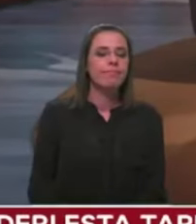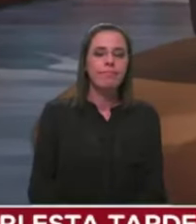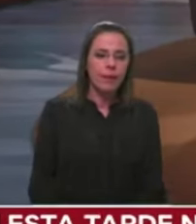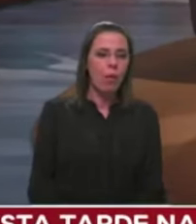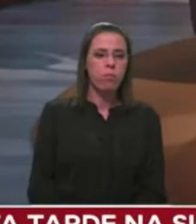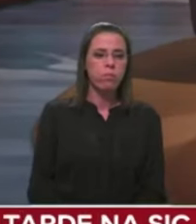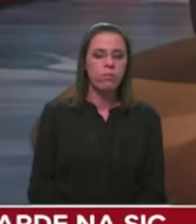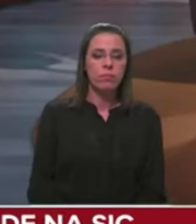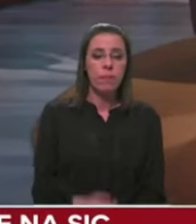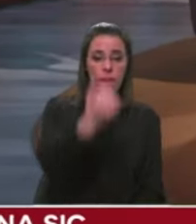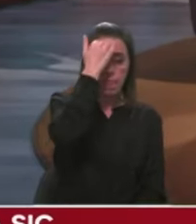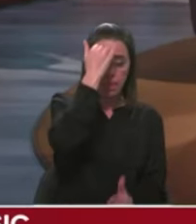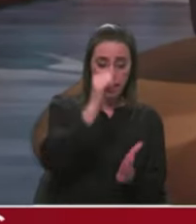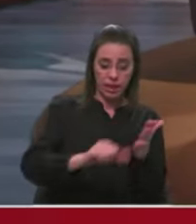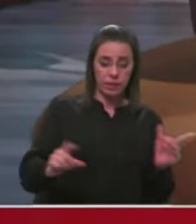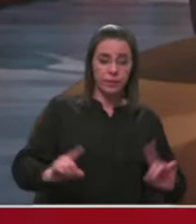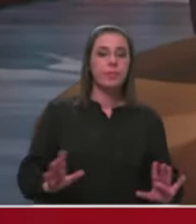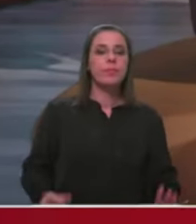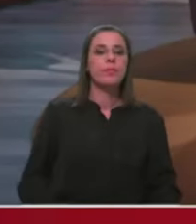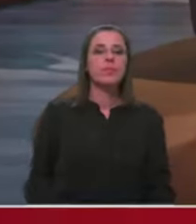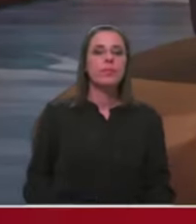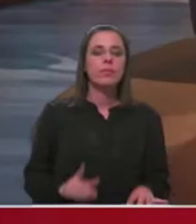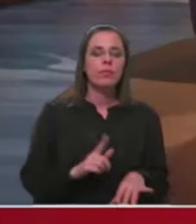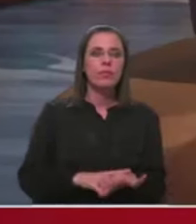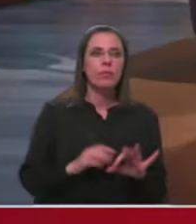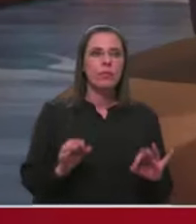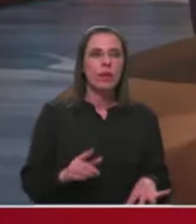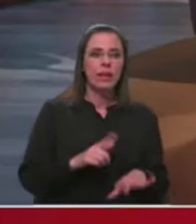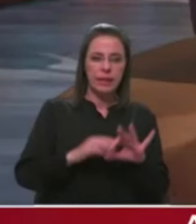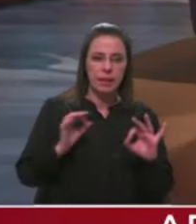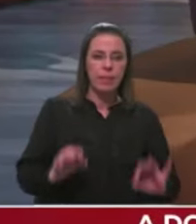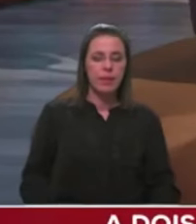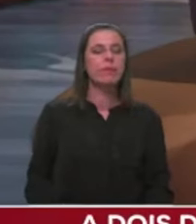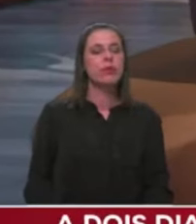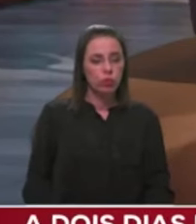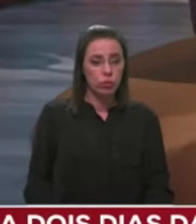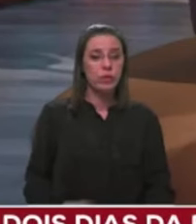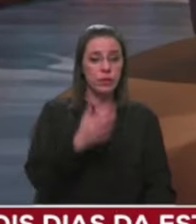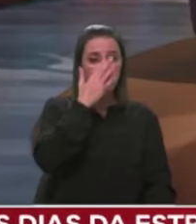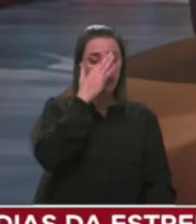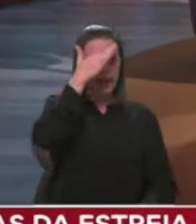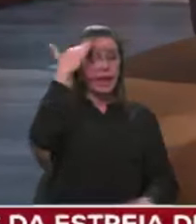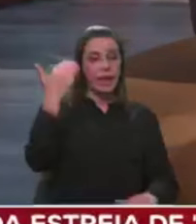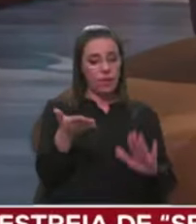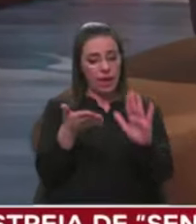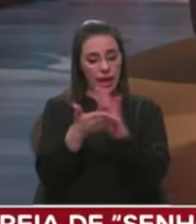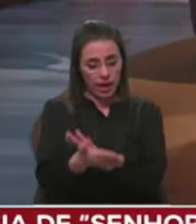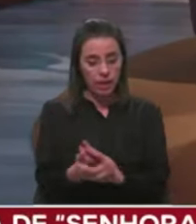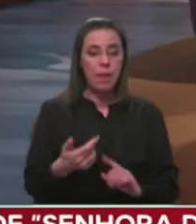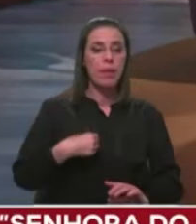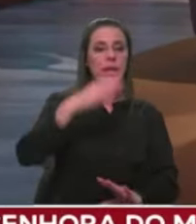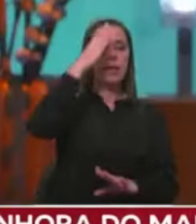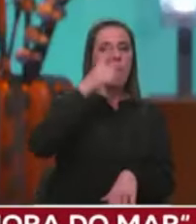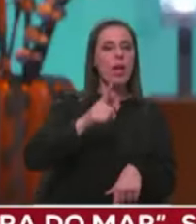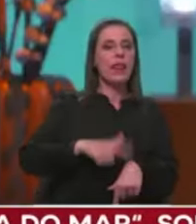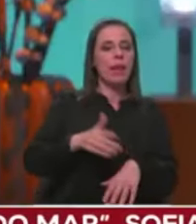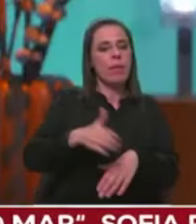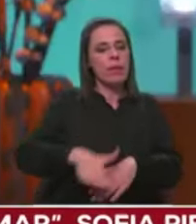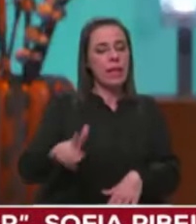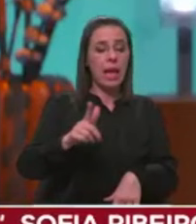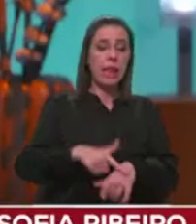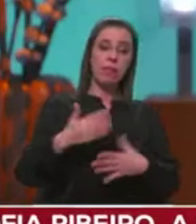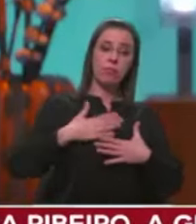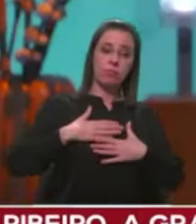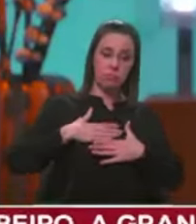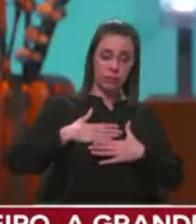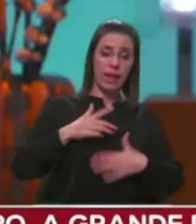Não. Não me arrependo de ter desistido. Eu acho que chegou... foi na altura certa? Sim. Há uma dificuldade para entrar, mas a gente tem que saber qual é a hora de sair. Eu saí na minha